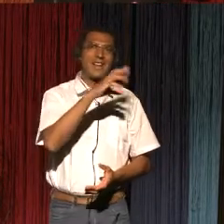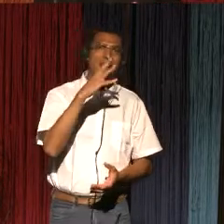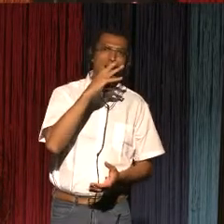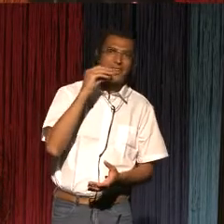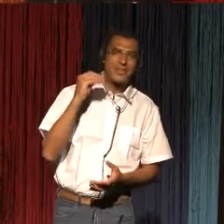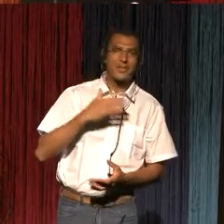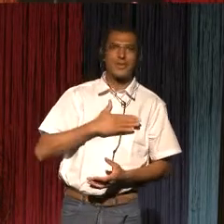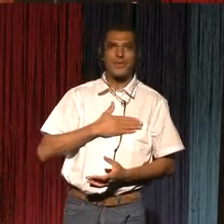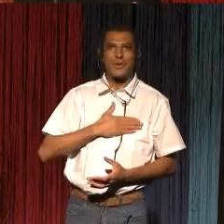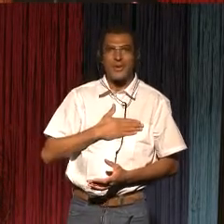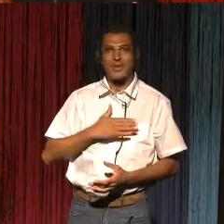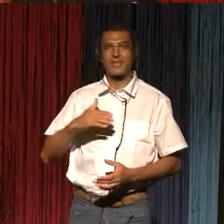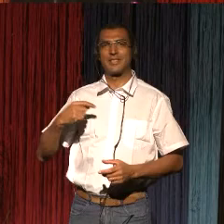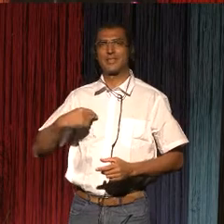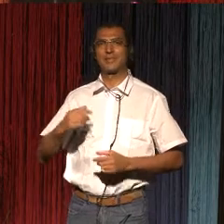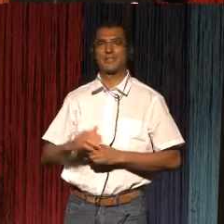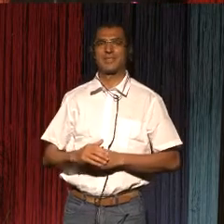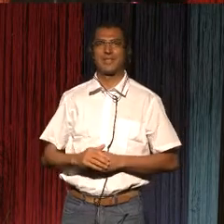clínicos.